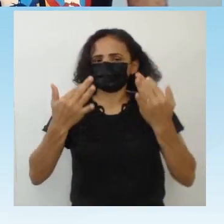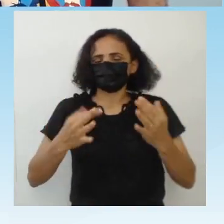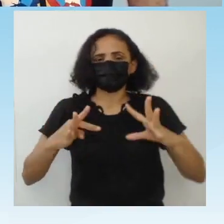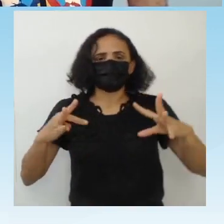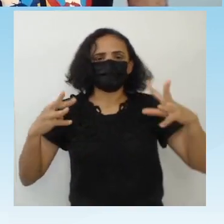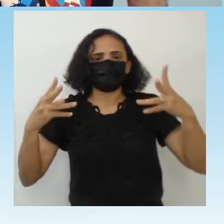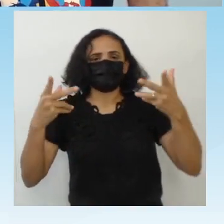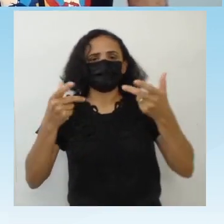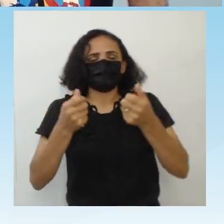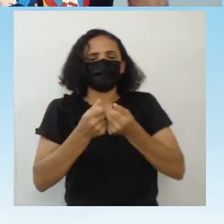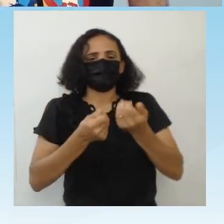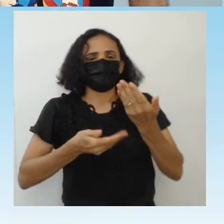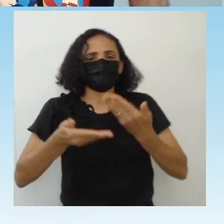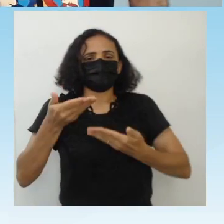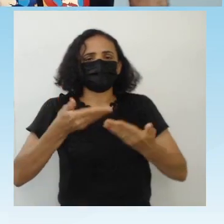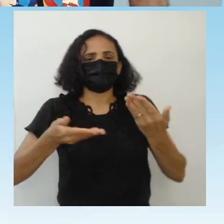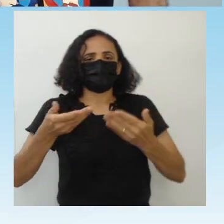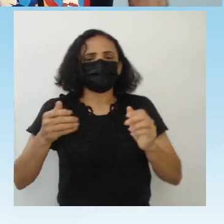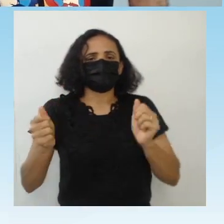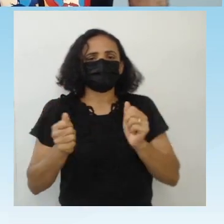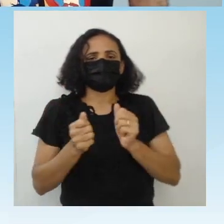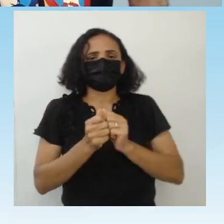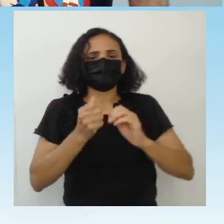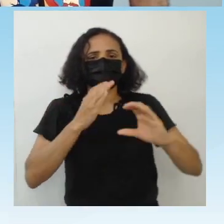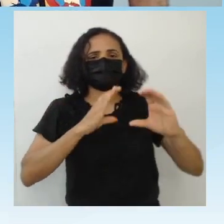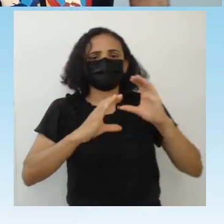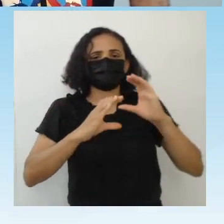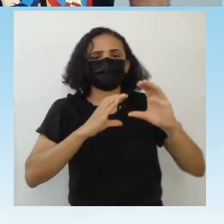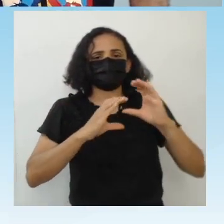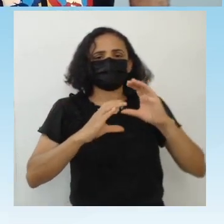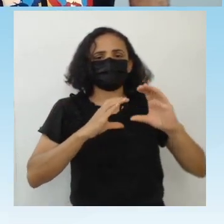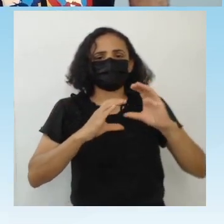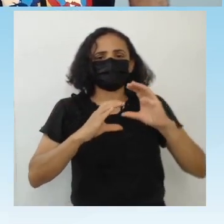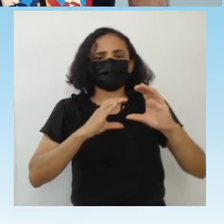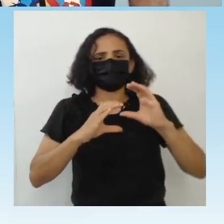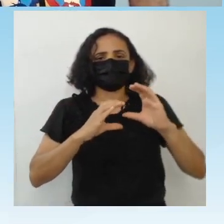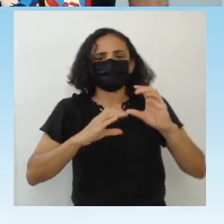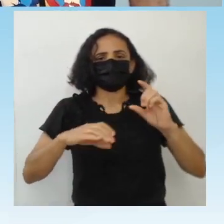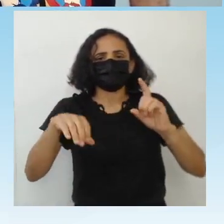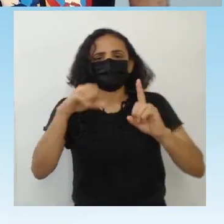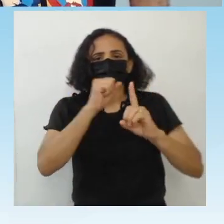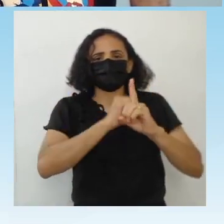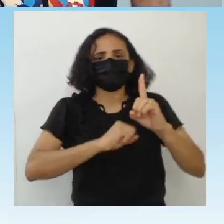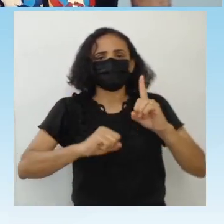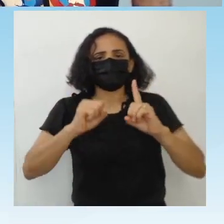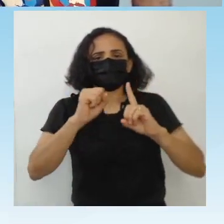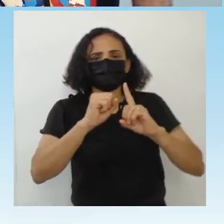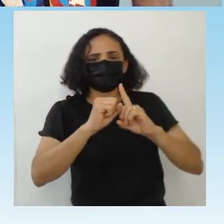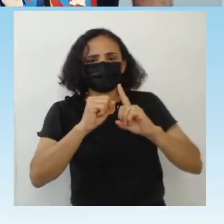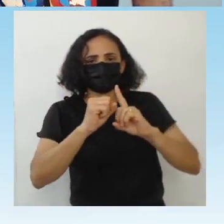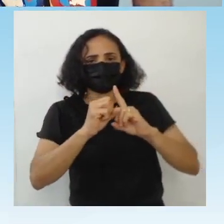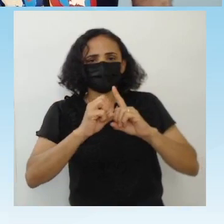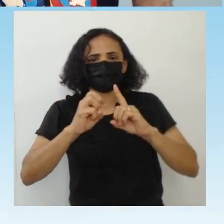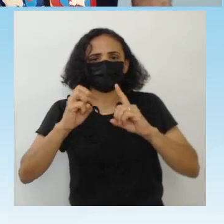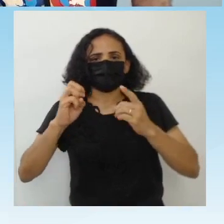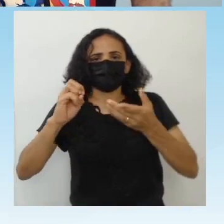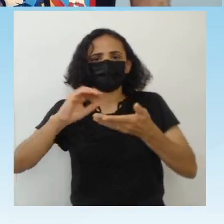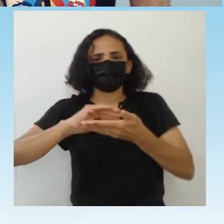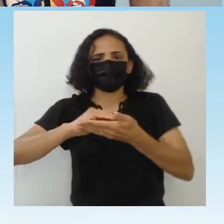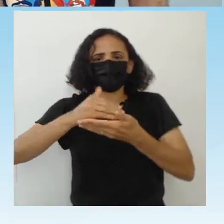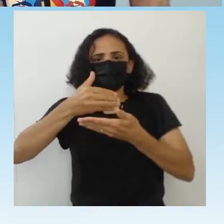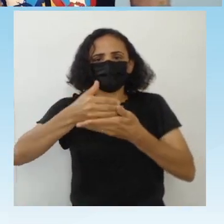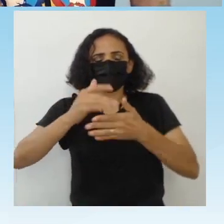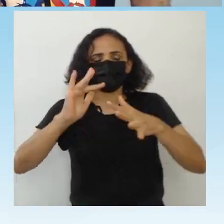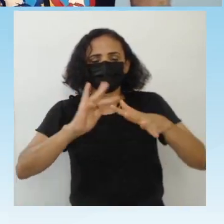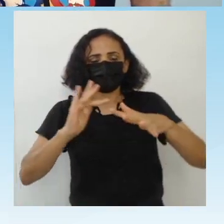que for relativo à comunicação, das redes sociais, da mídia eletrônica de um modo geral. Então, você